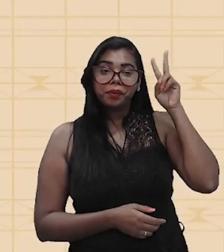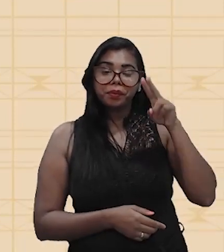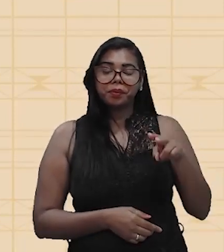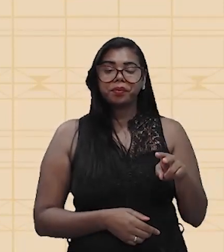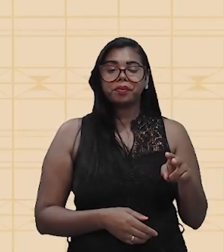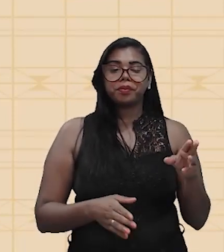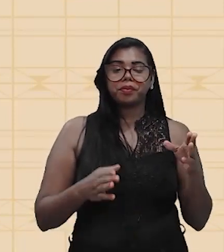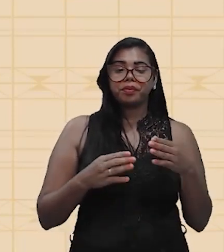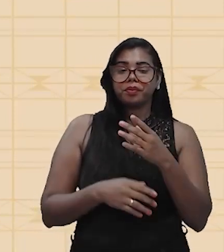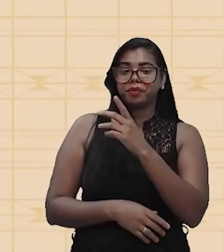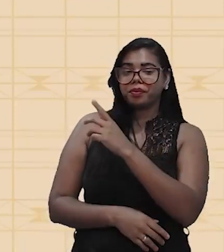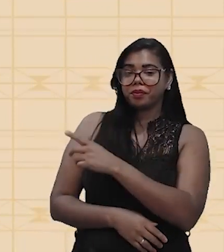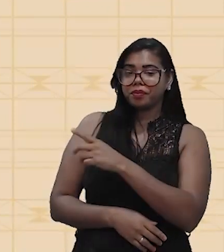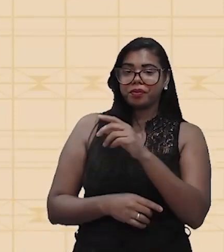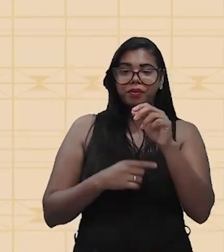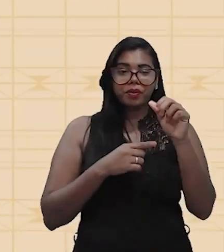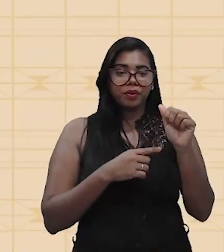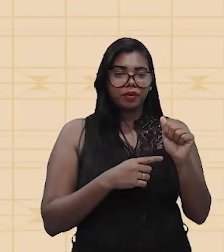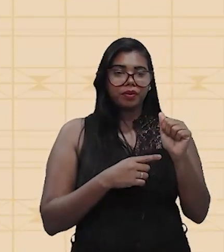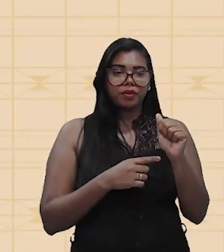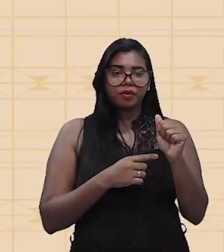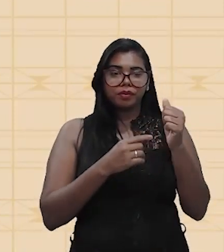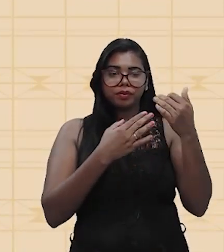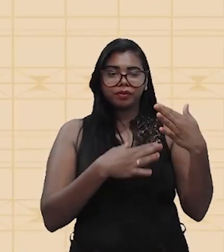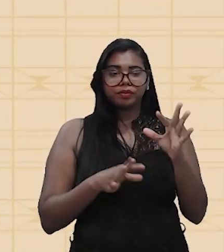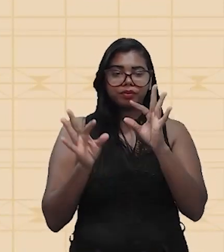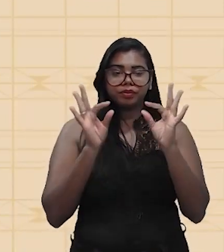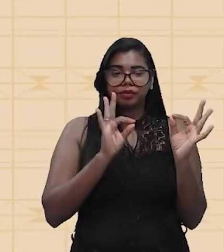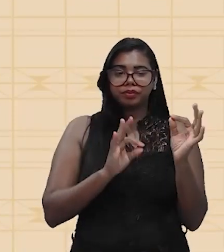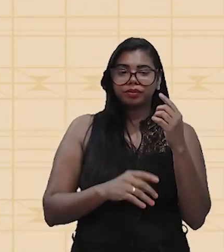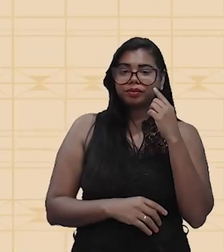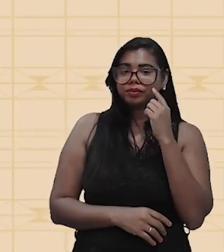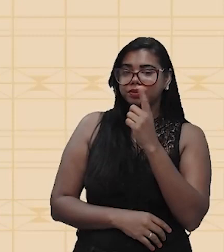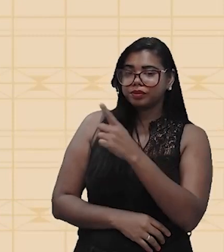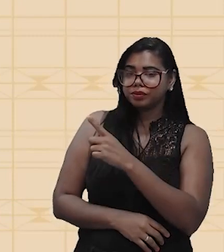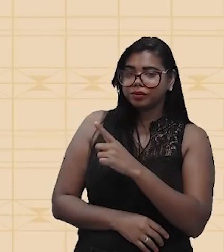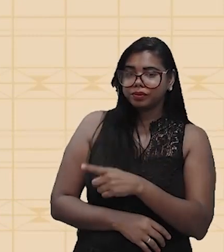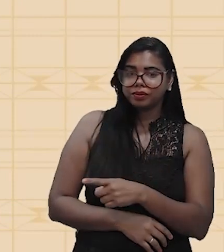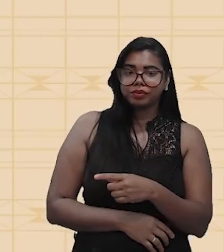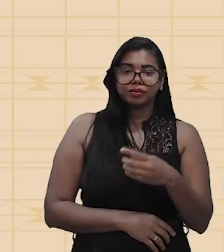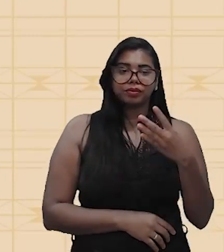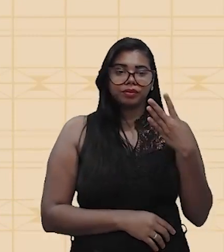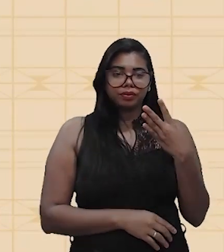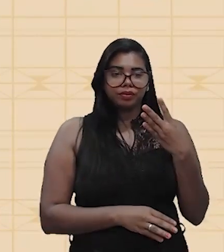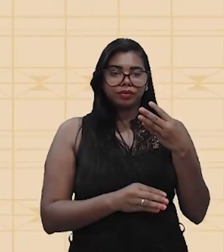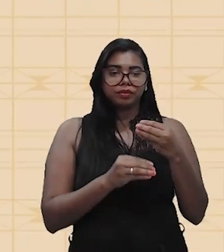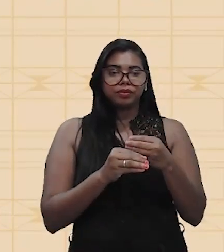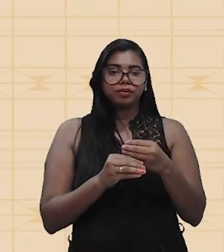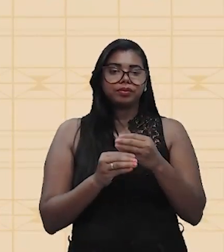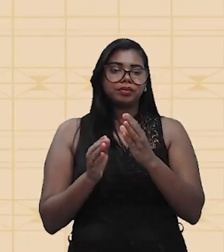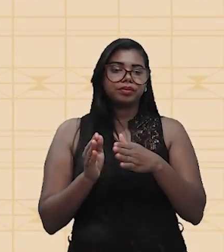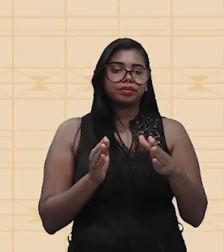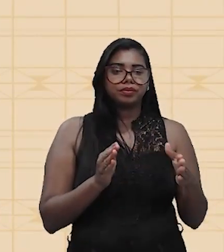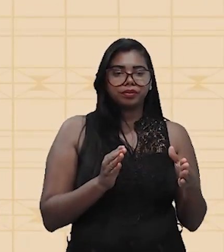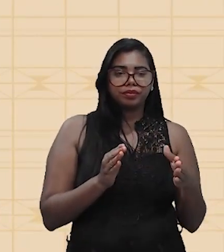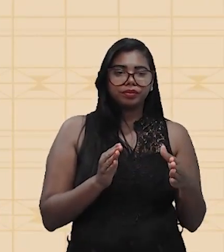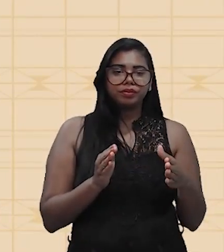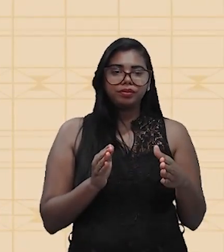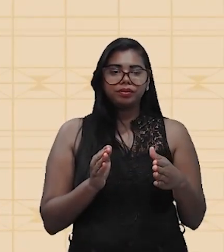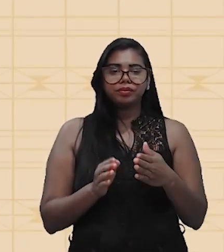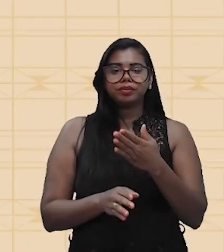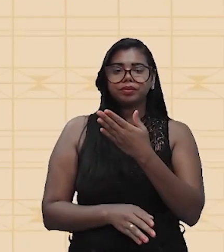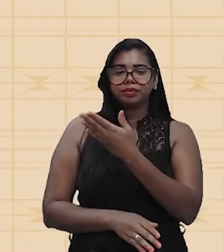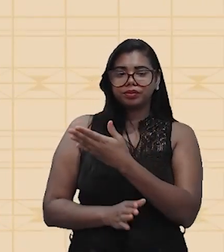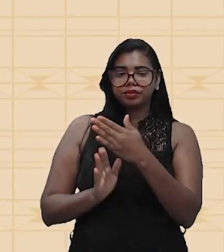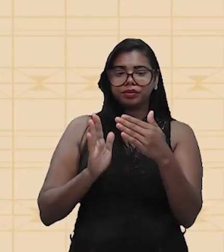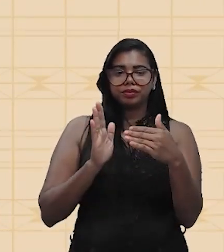ponto A, então note que essa imagem desses 4 ohms estão em paralelo, ficando em série com esse último de 4